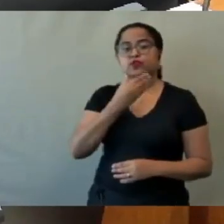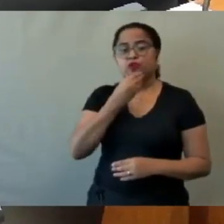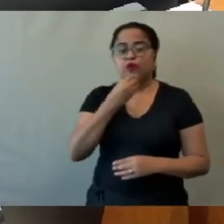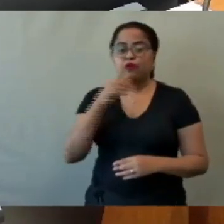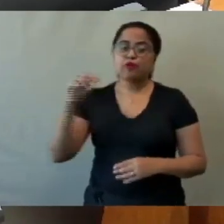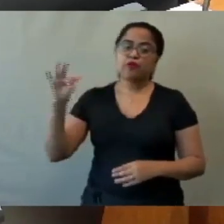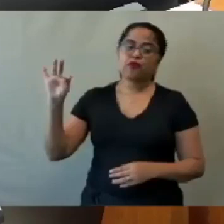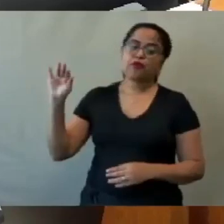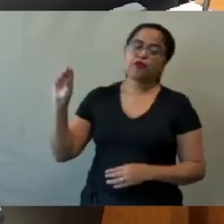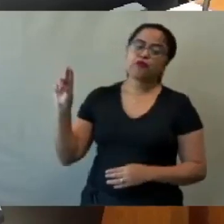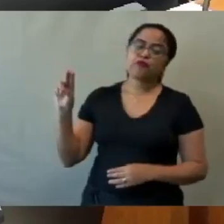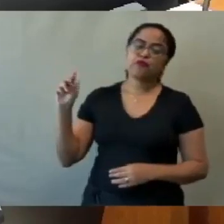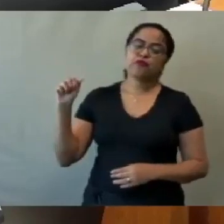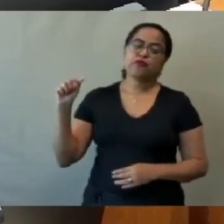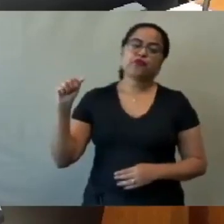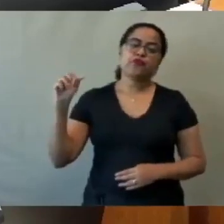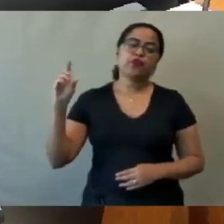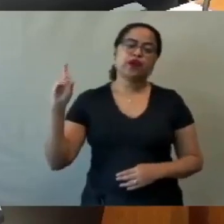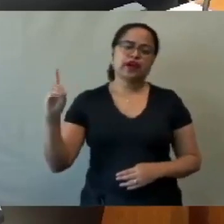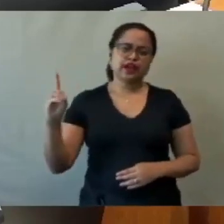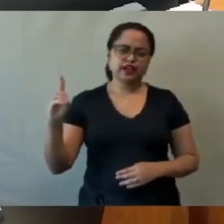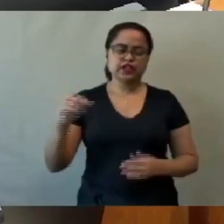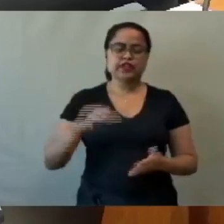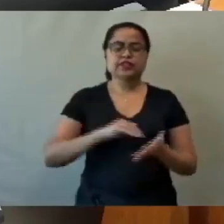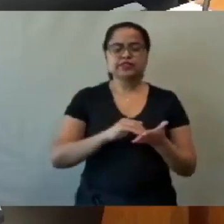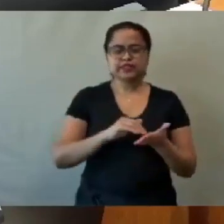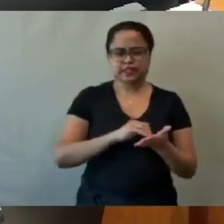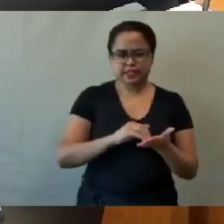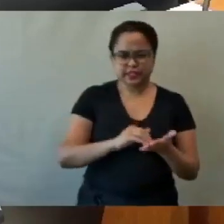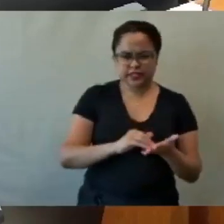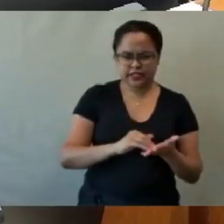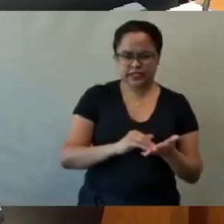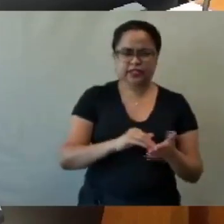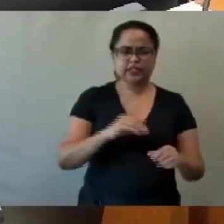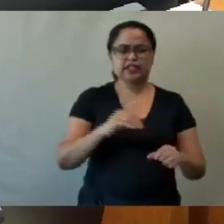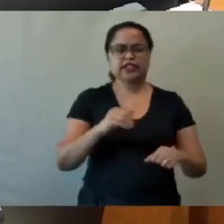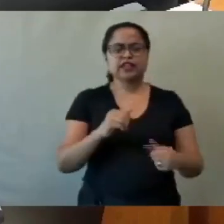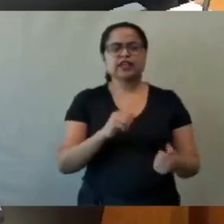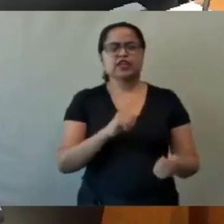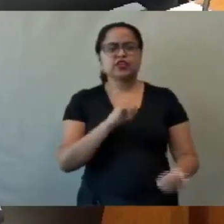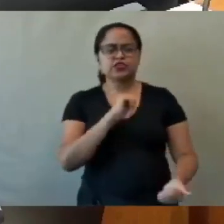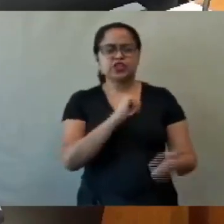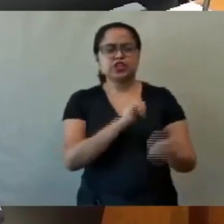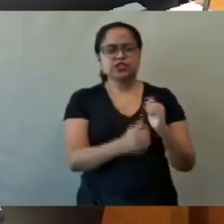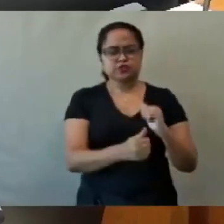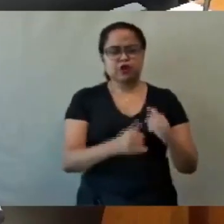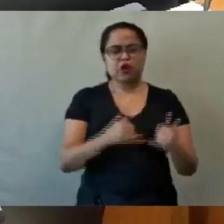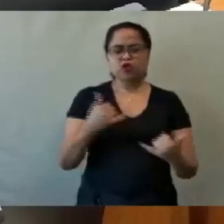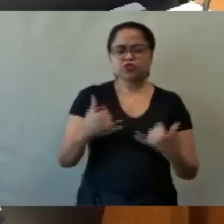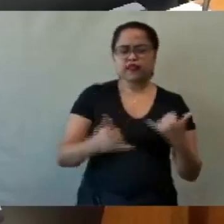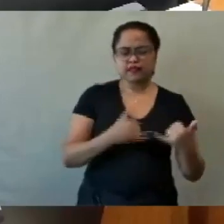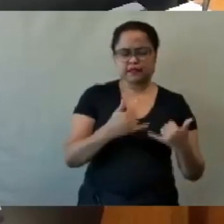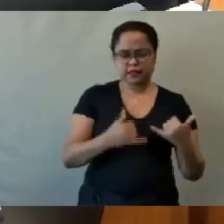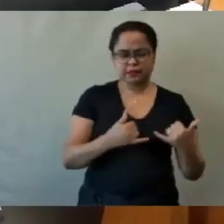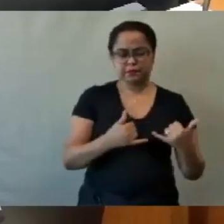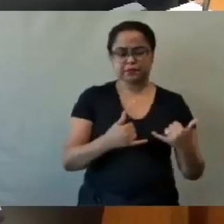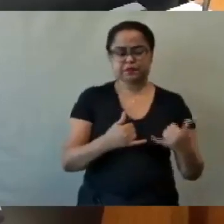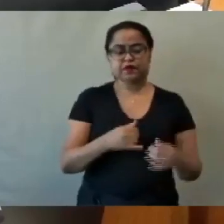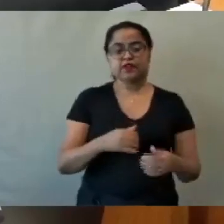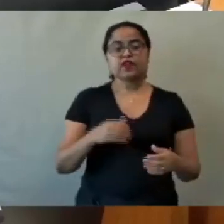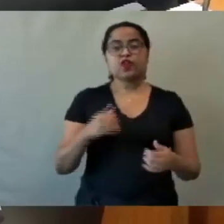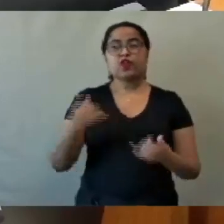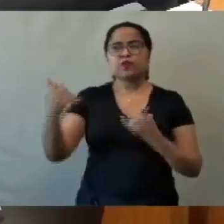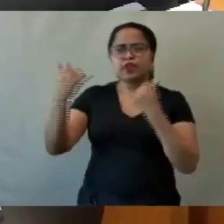Secretaria Municipal de Esporte e Lazer, sim, Adriana Branco Cerqueira. Finalidade: obter